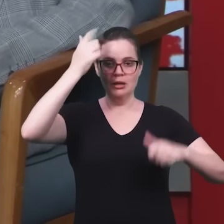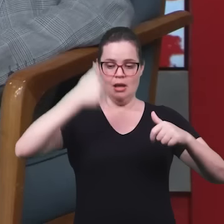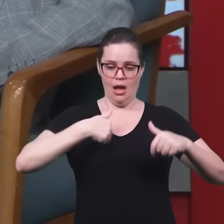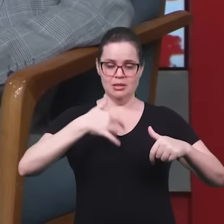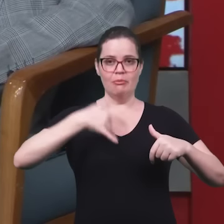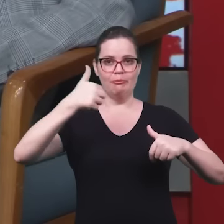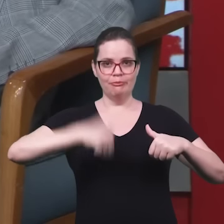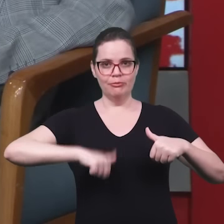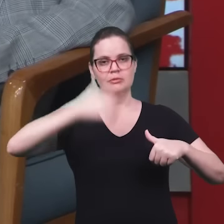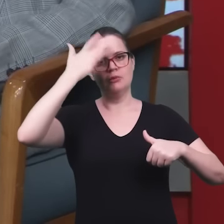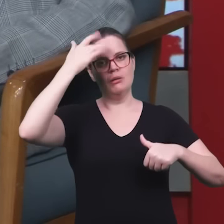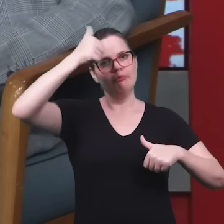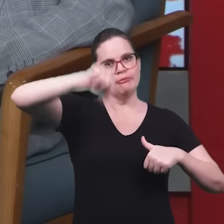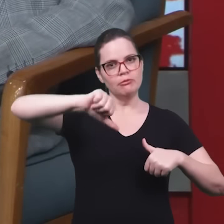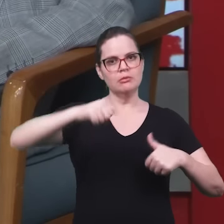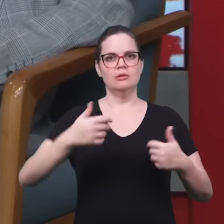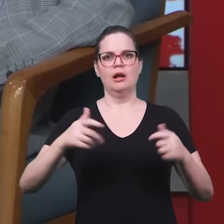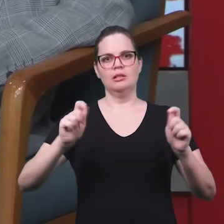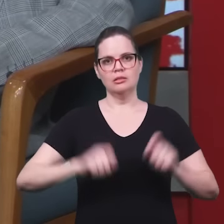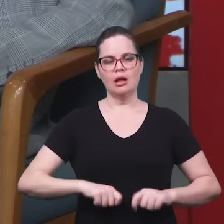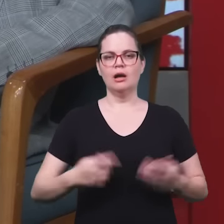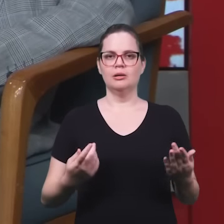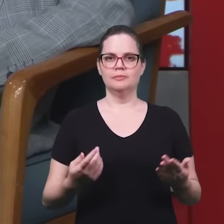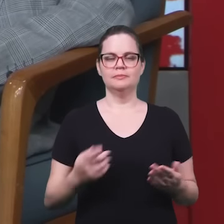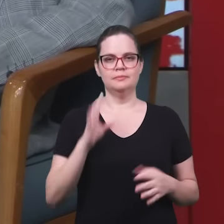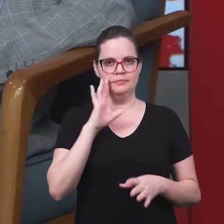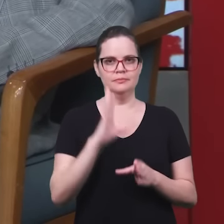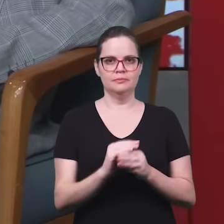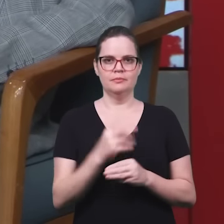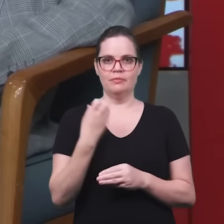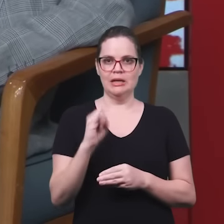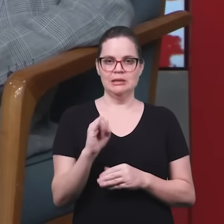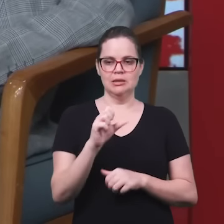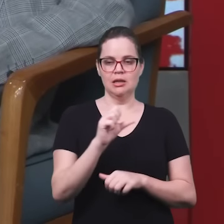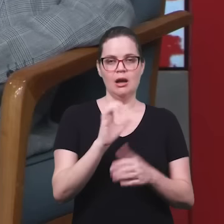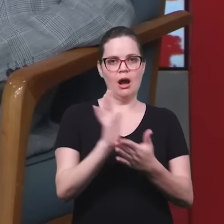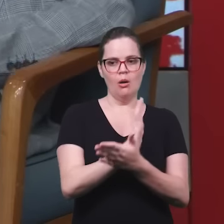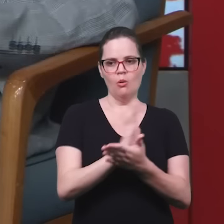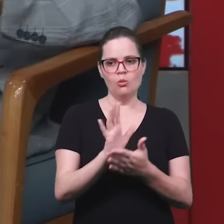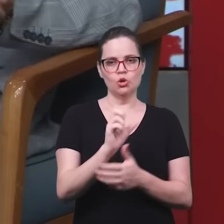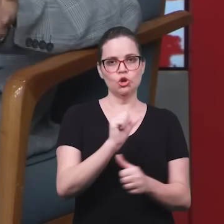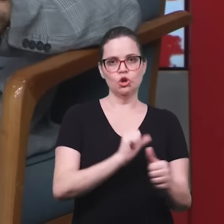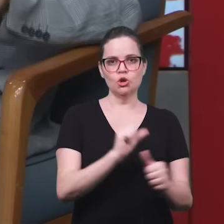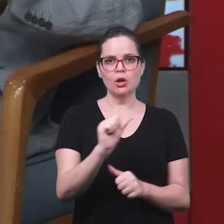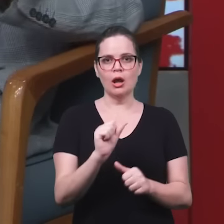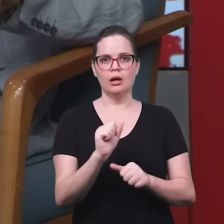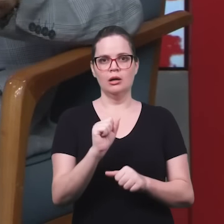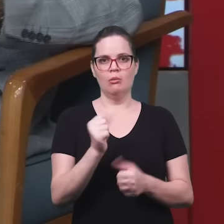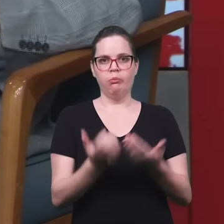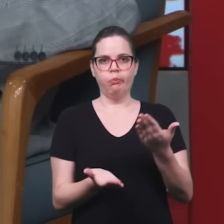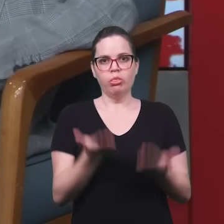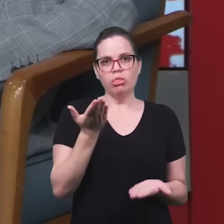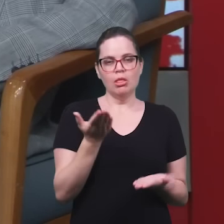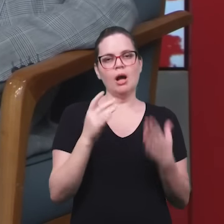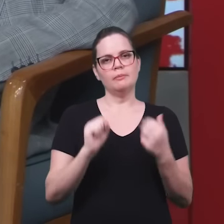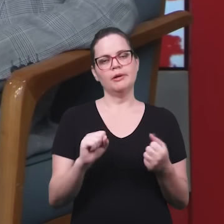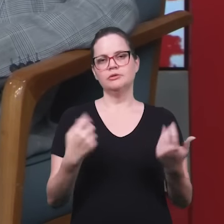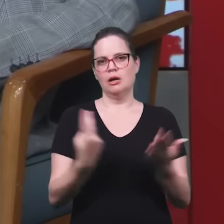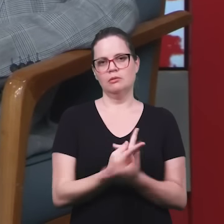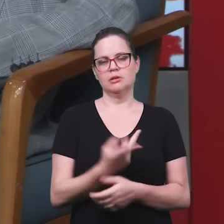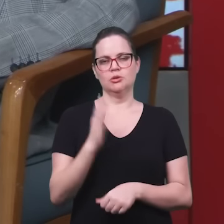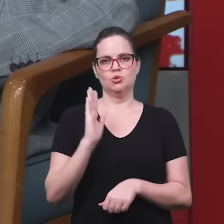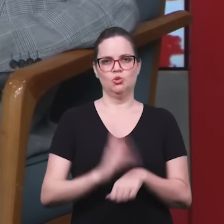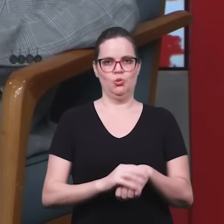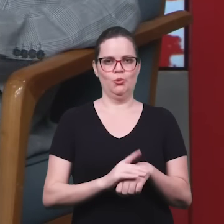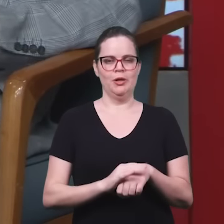saúde humana, que nós estamos tratando disso, é uma alteração. E as pessoas, ao longo da